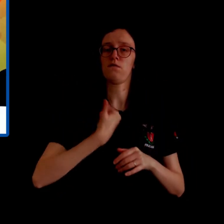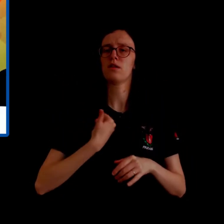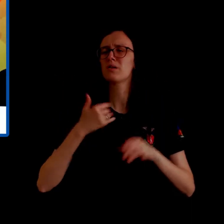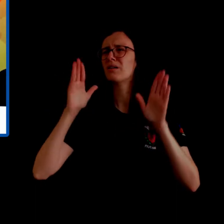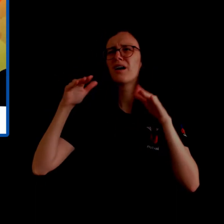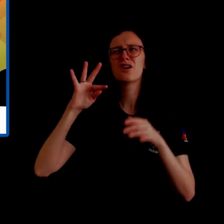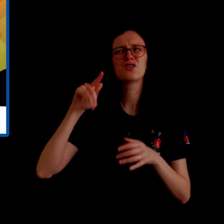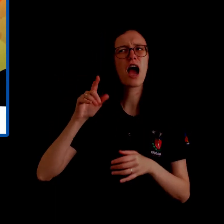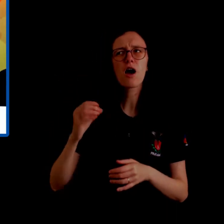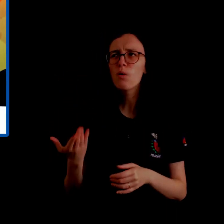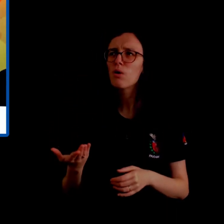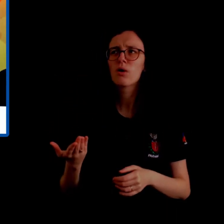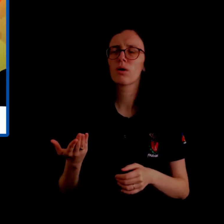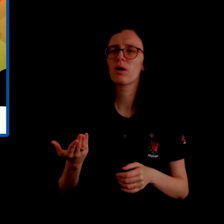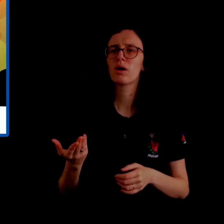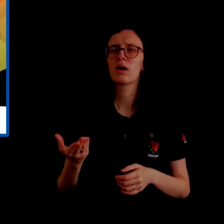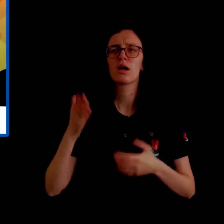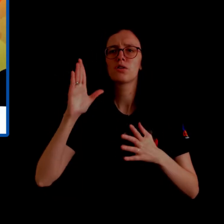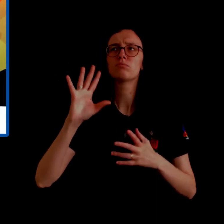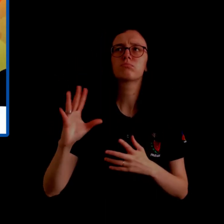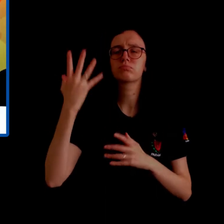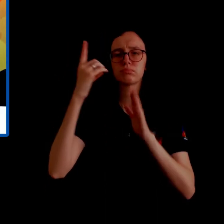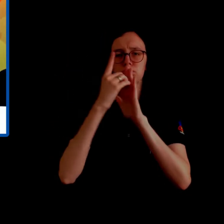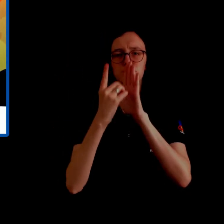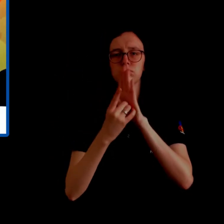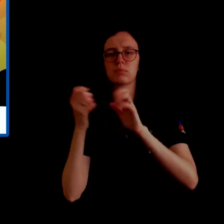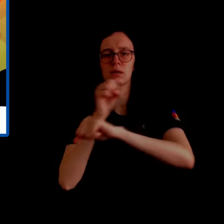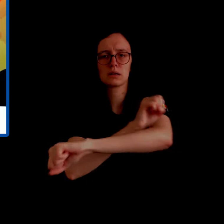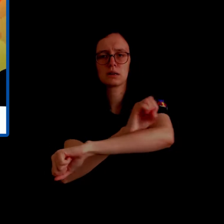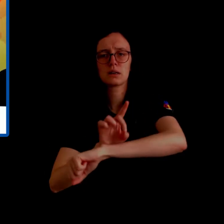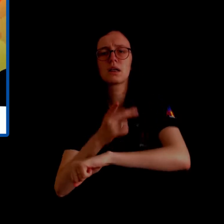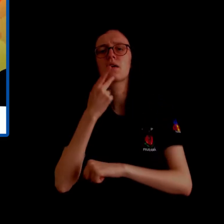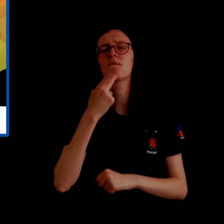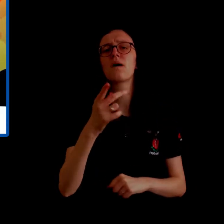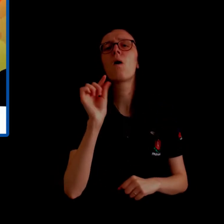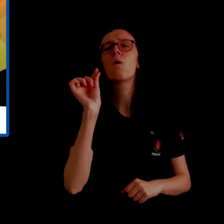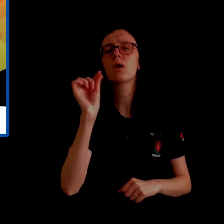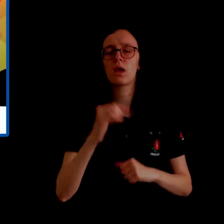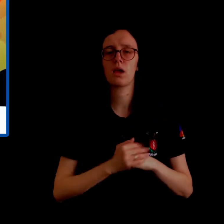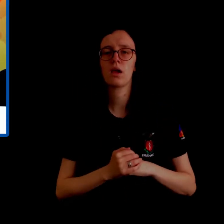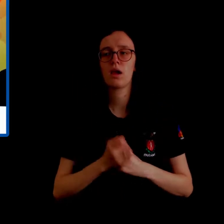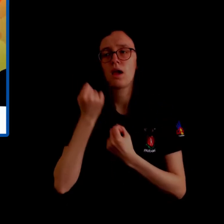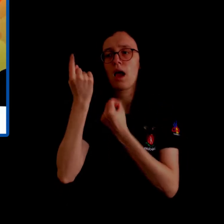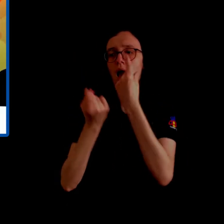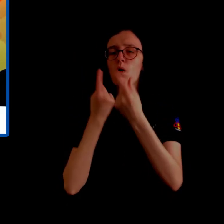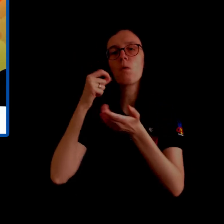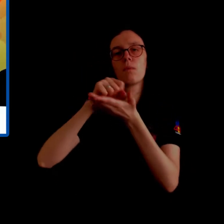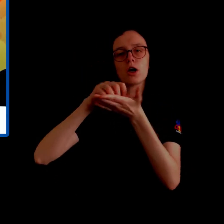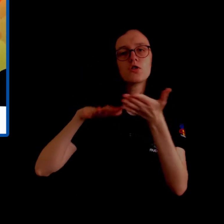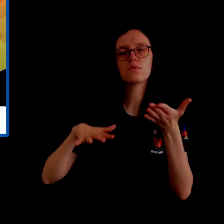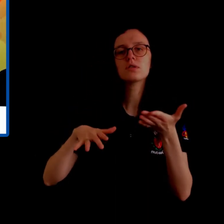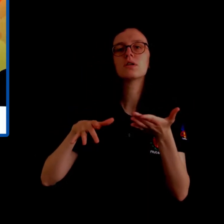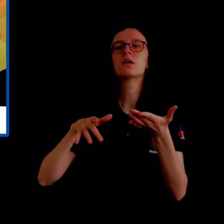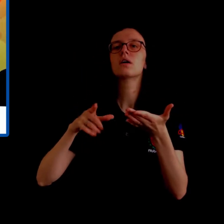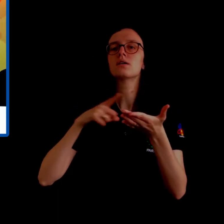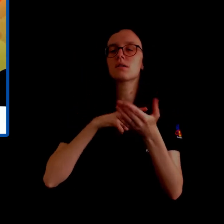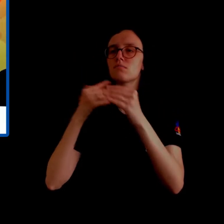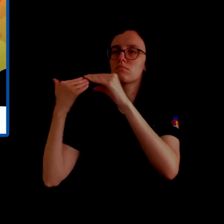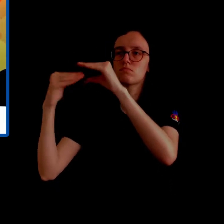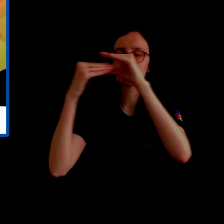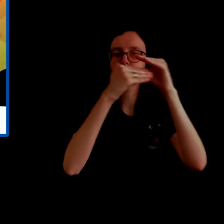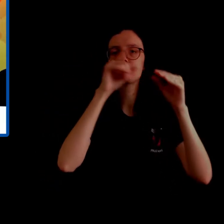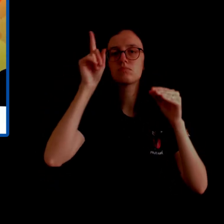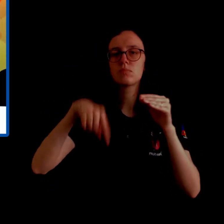Thiago, saiu um decreto da CED dizendo que algumas atividades, elas estão indo com a